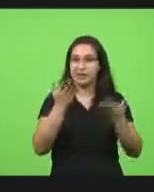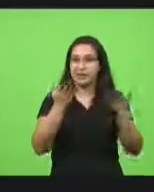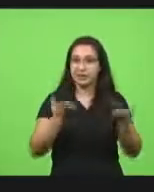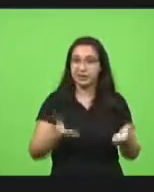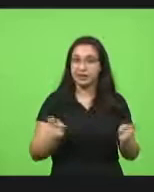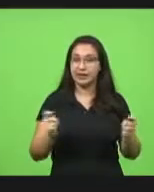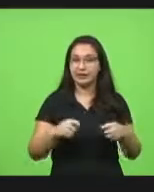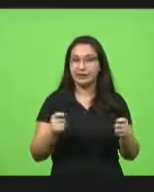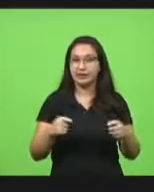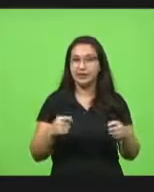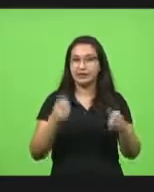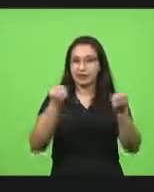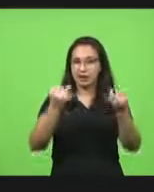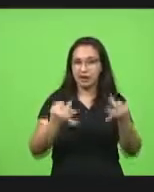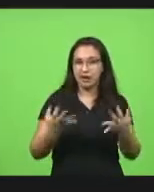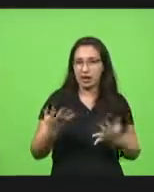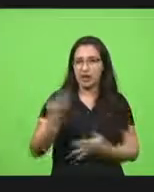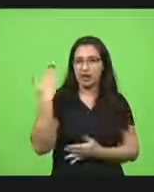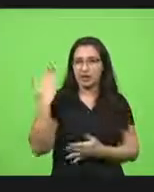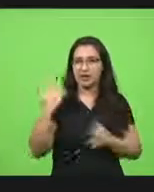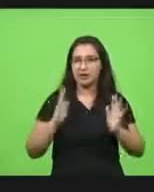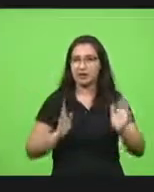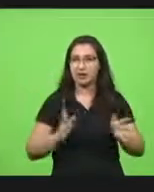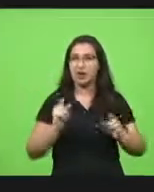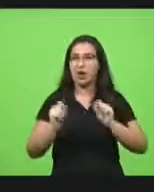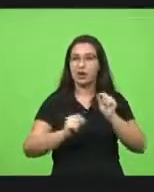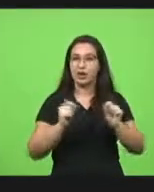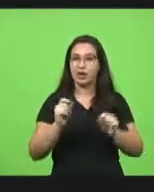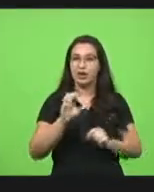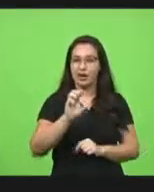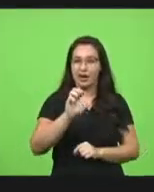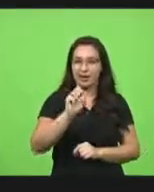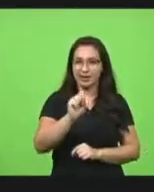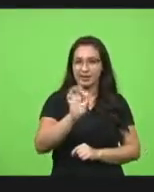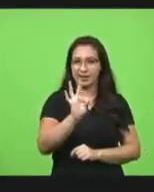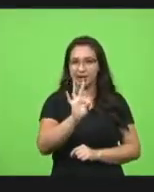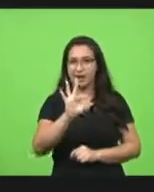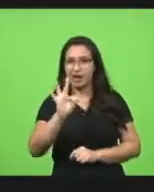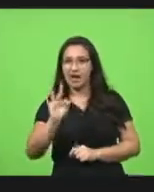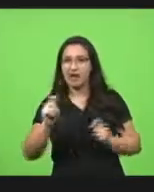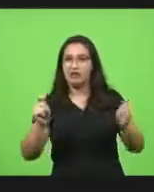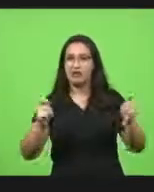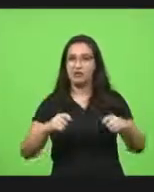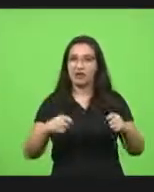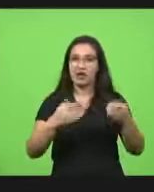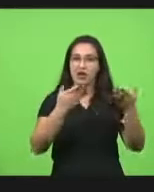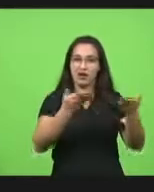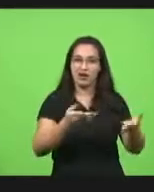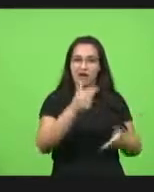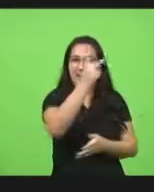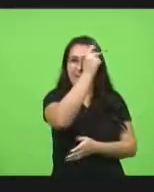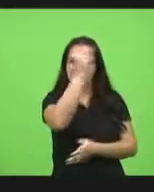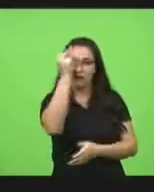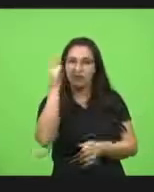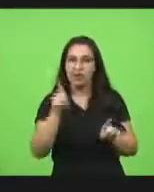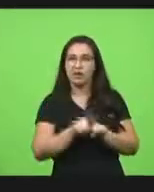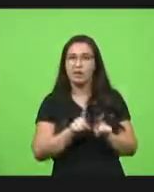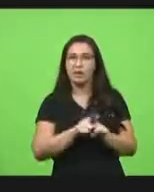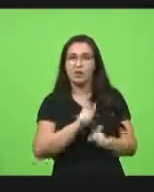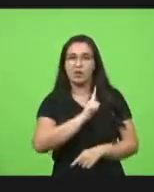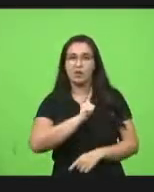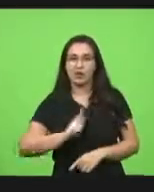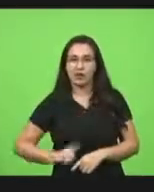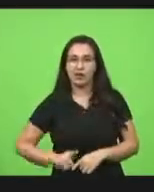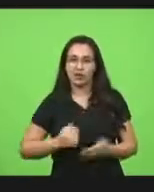eu disse anteriormente no meu discurso, o STF ele deu essa oportunidade dos prefeitos e dos governadores adquirirem a